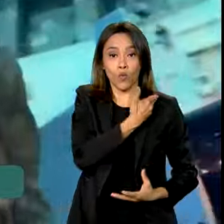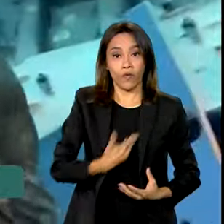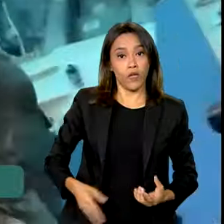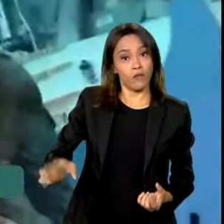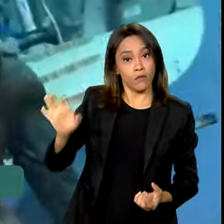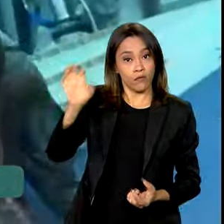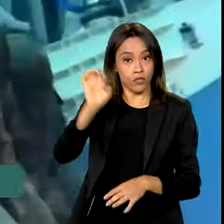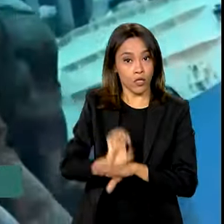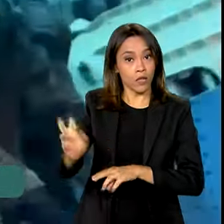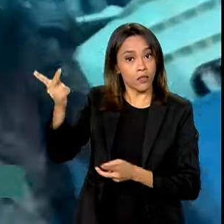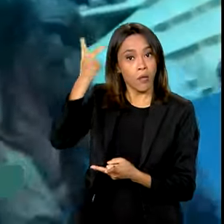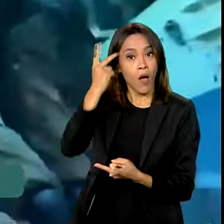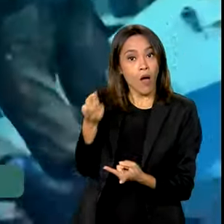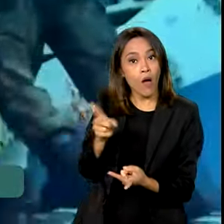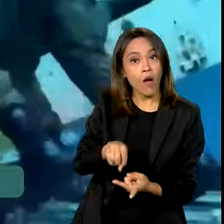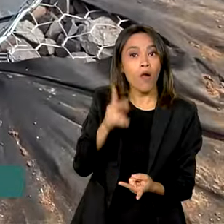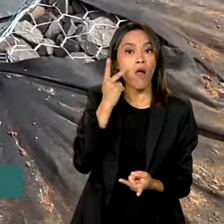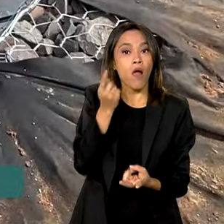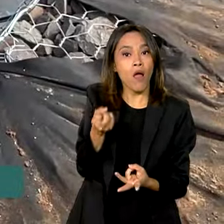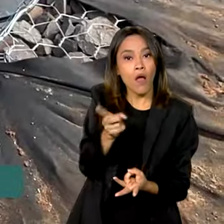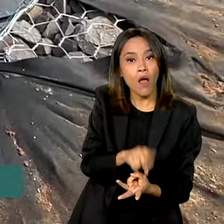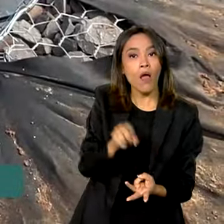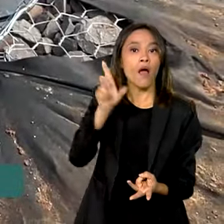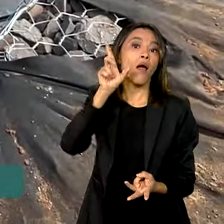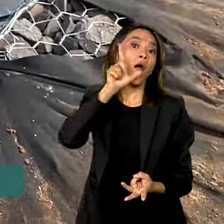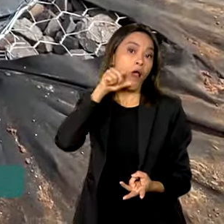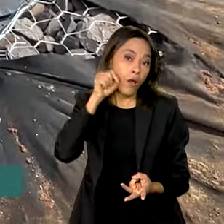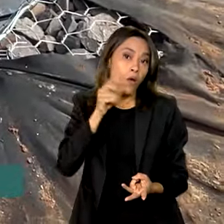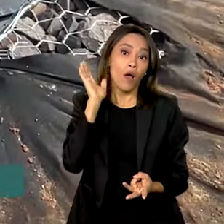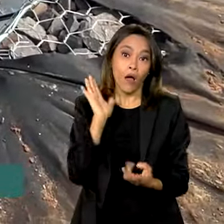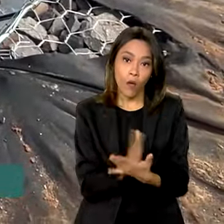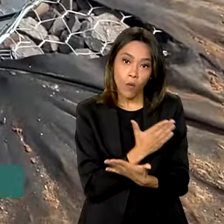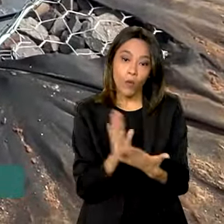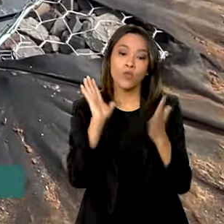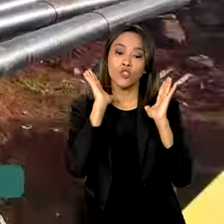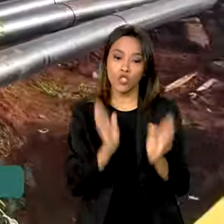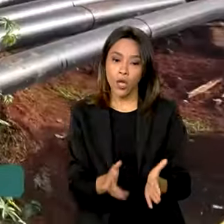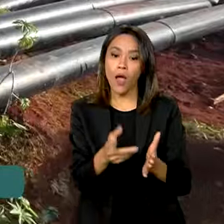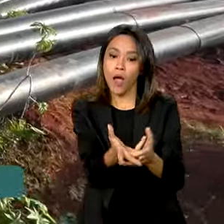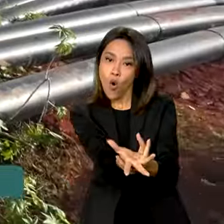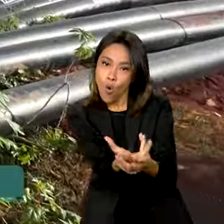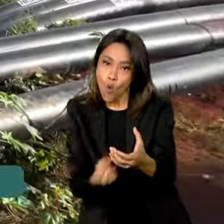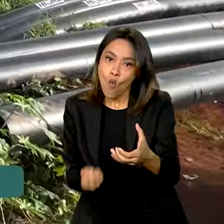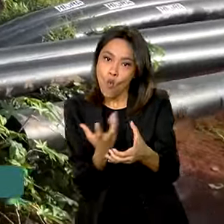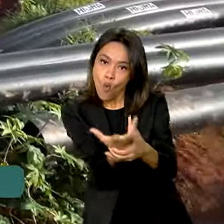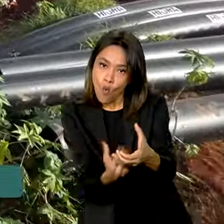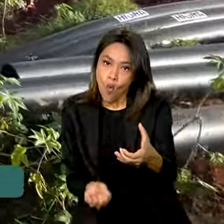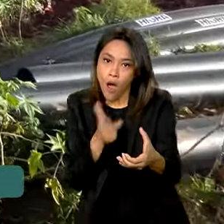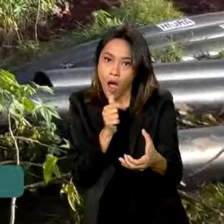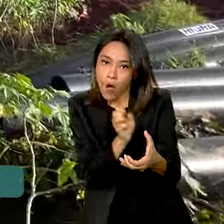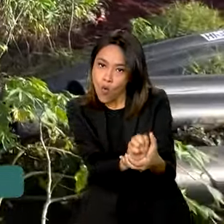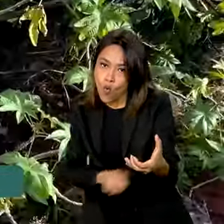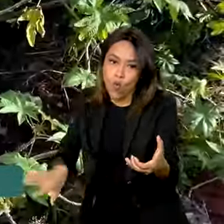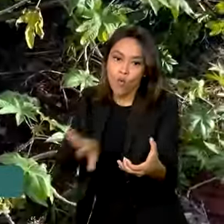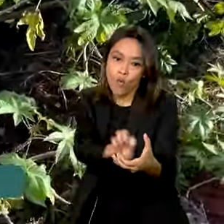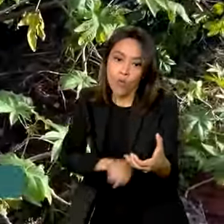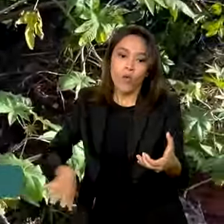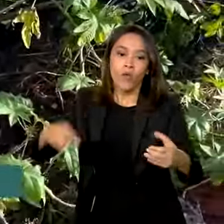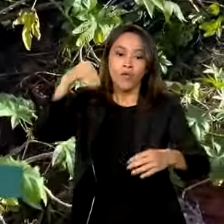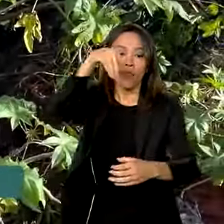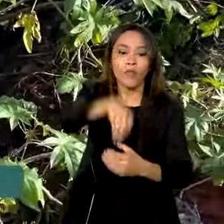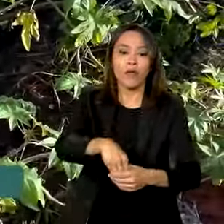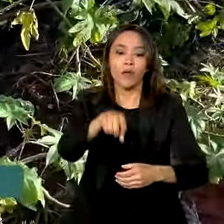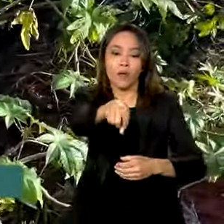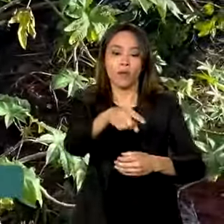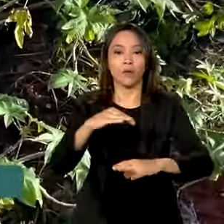Paulo, Ceará e Alagoas. Algumas já estão em funcionamento nas cidades da região metropolitana